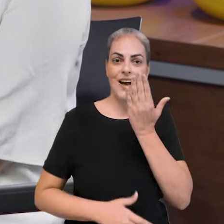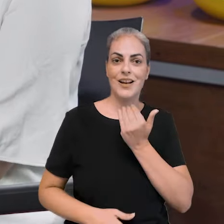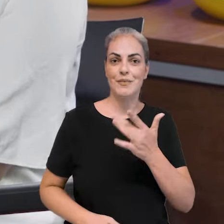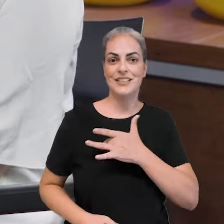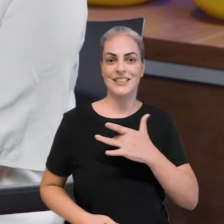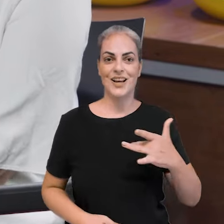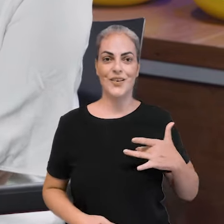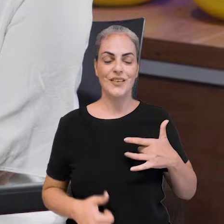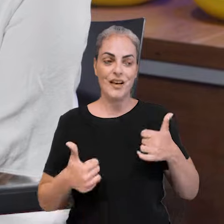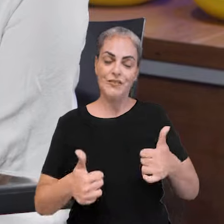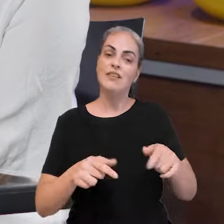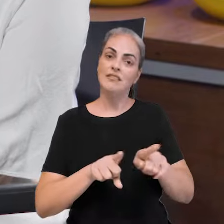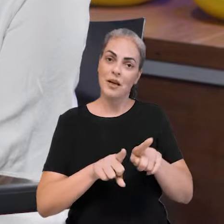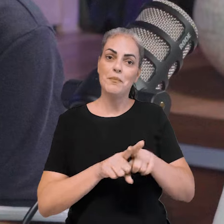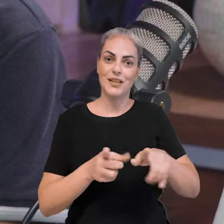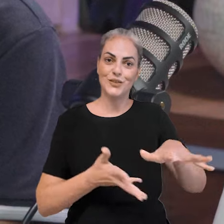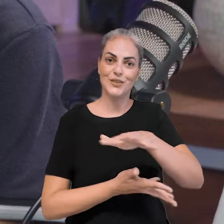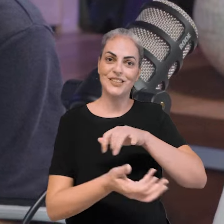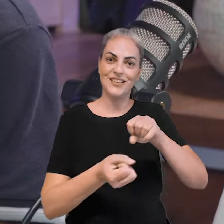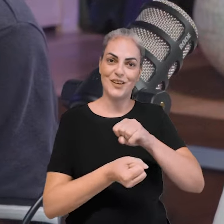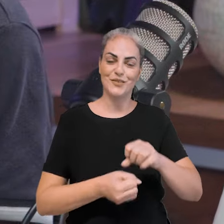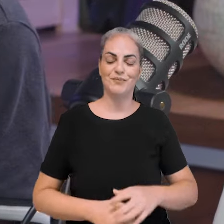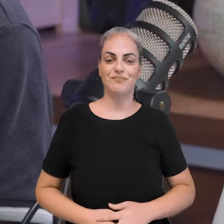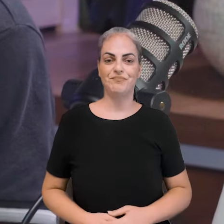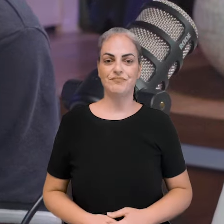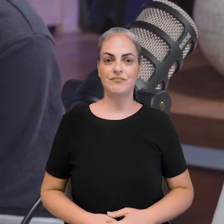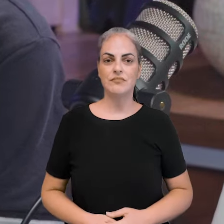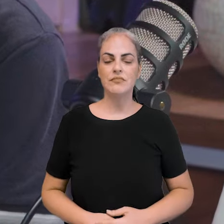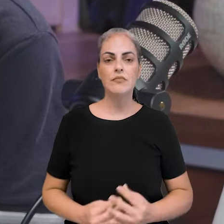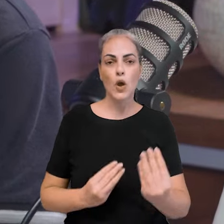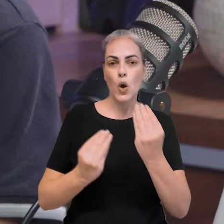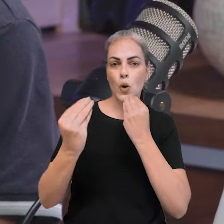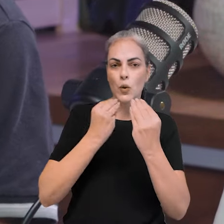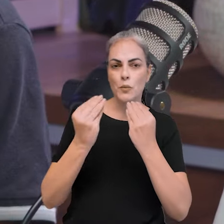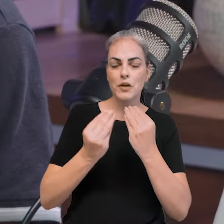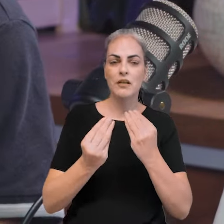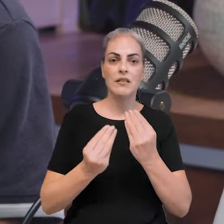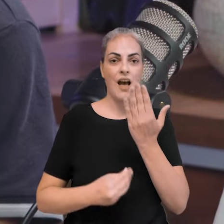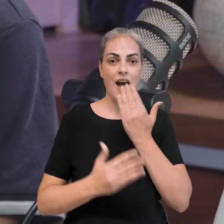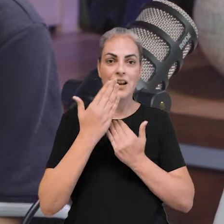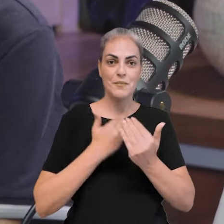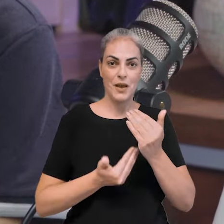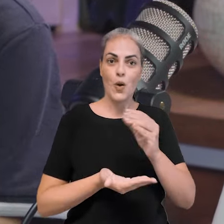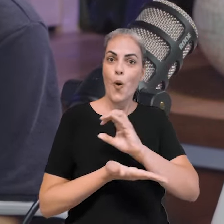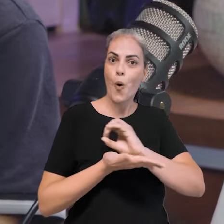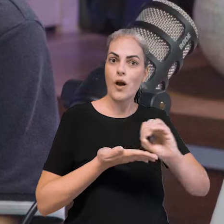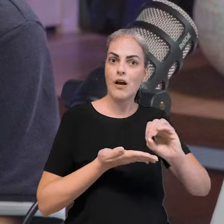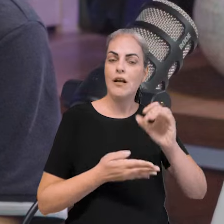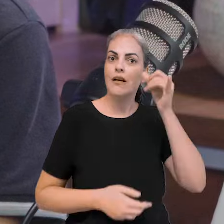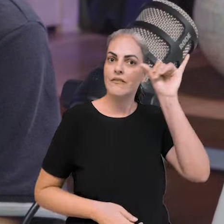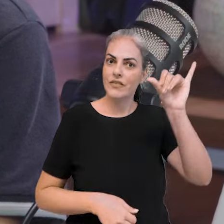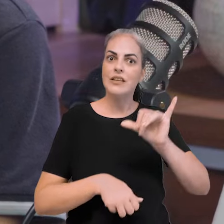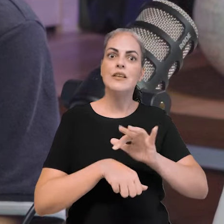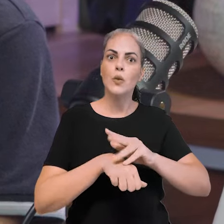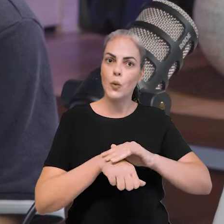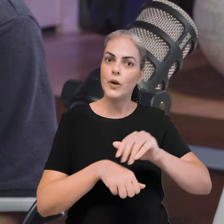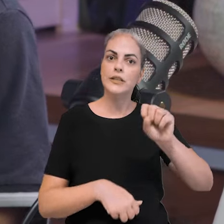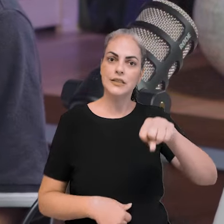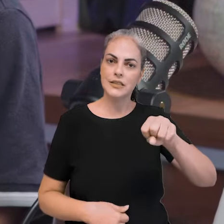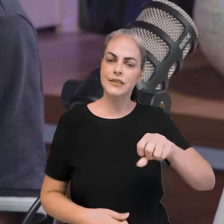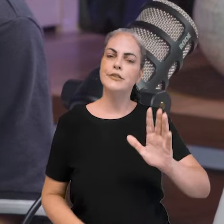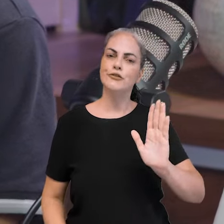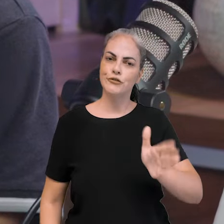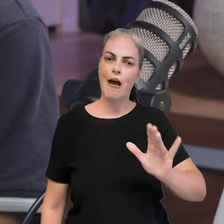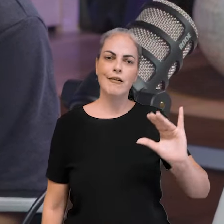mais saudável e mais sustentável. O consumo de alimentos orgânicos pode evitar uma série de doenças, né? Nós temos